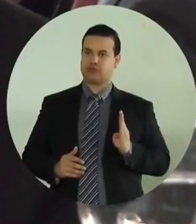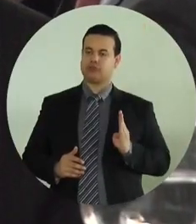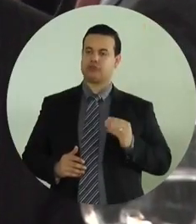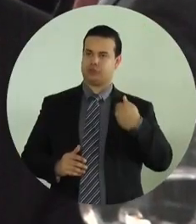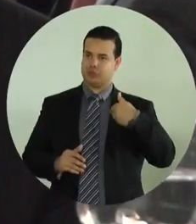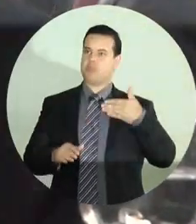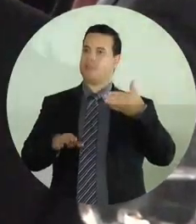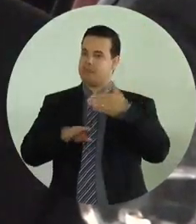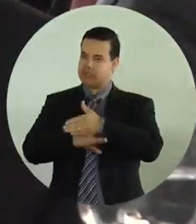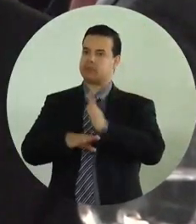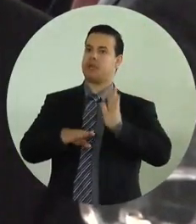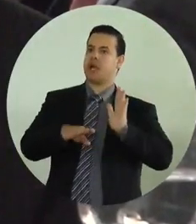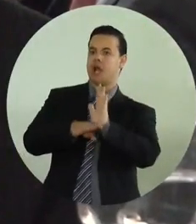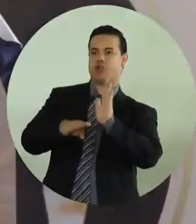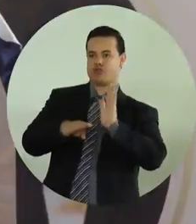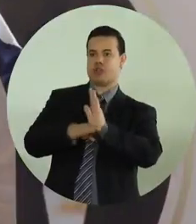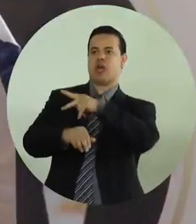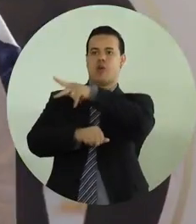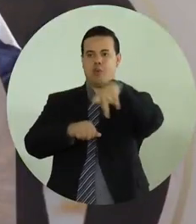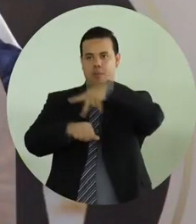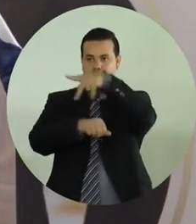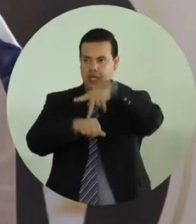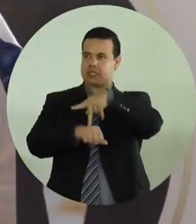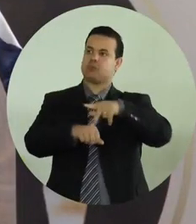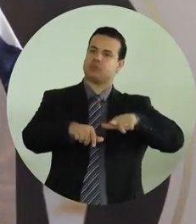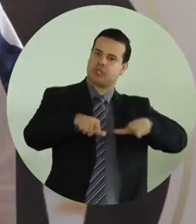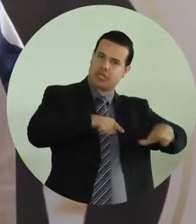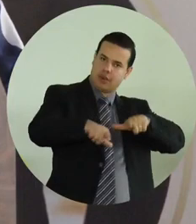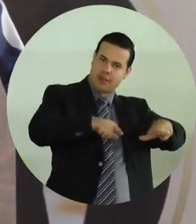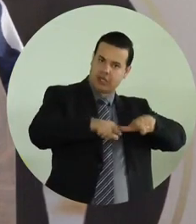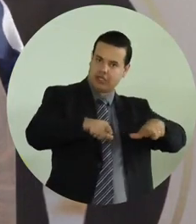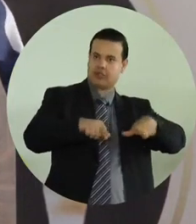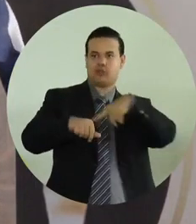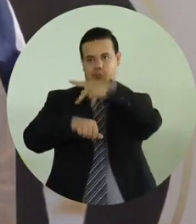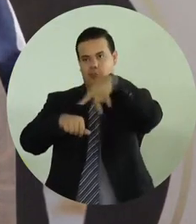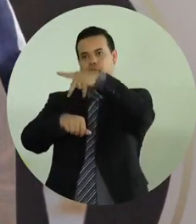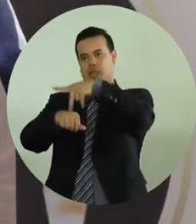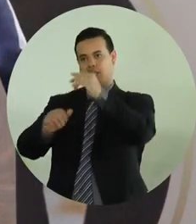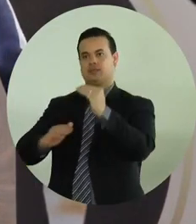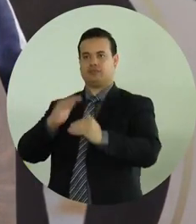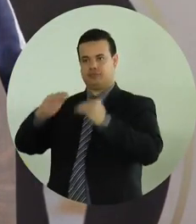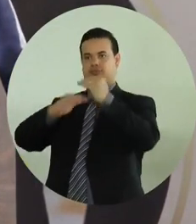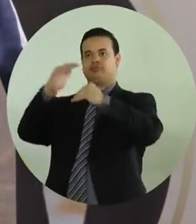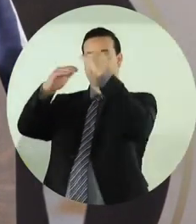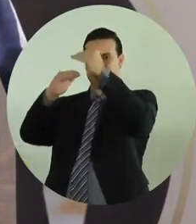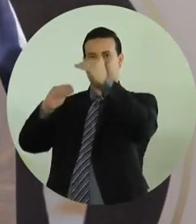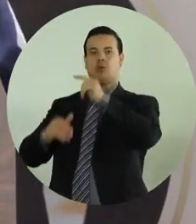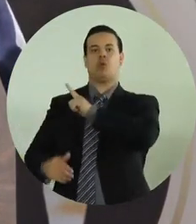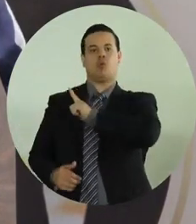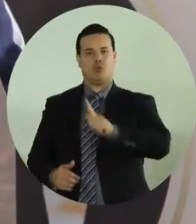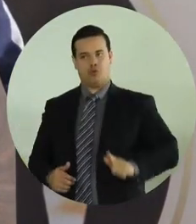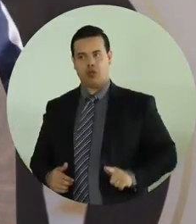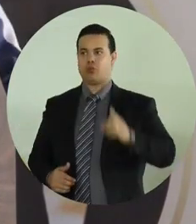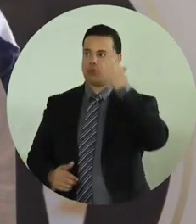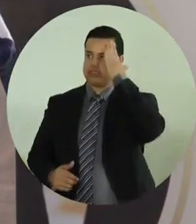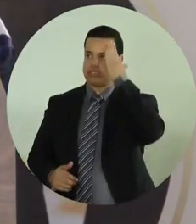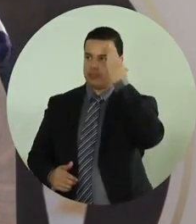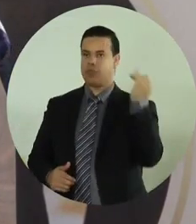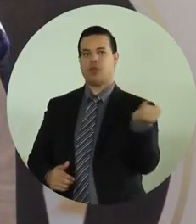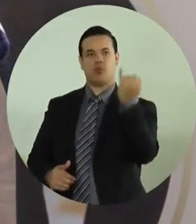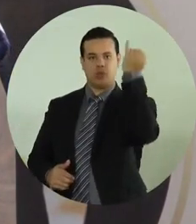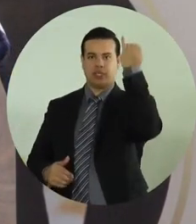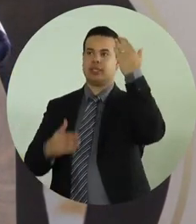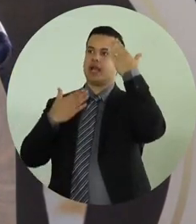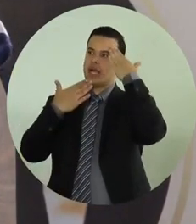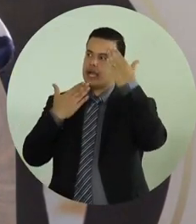da construção do país a partir do trabalho. E o governador tem essa dimensão, agradece